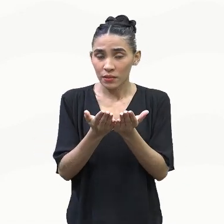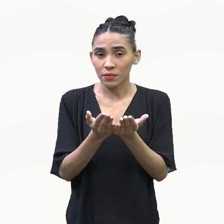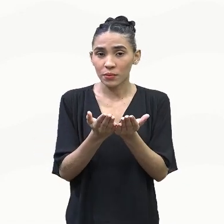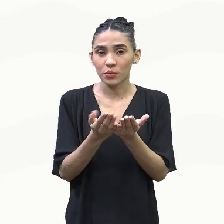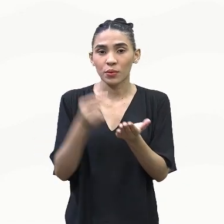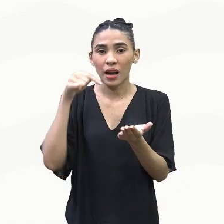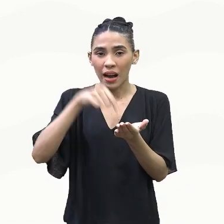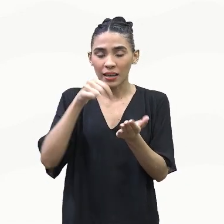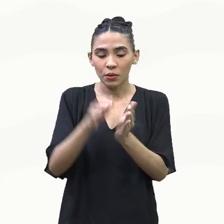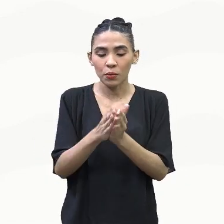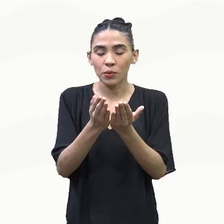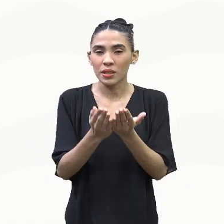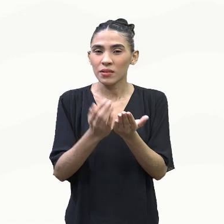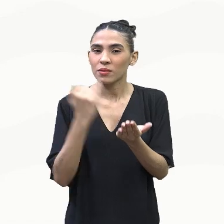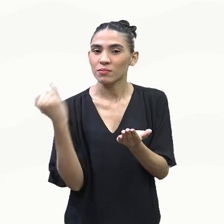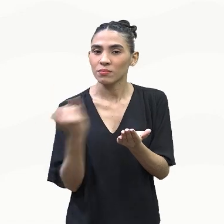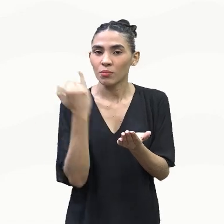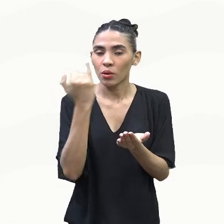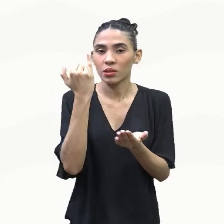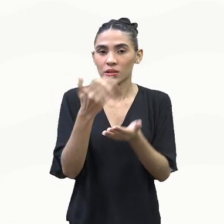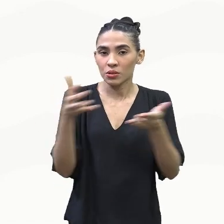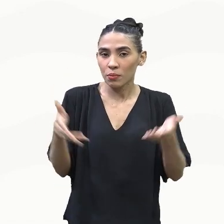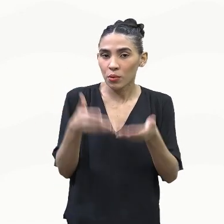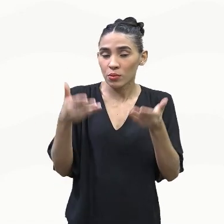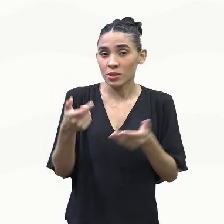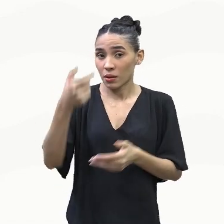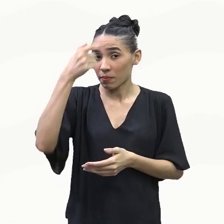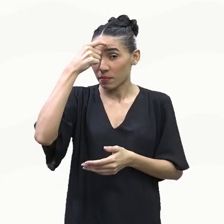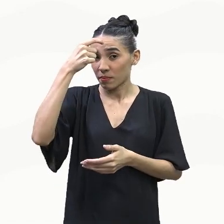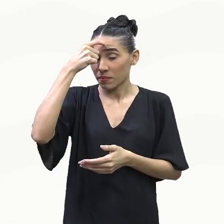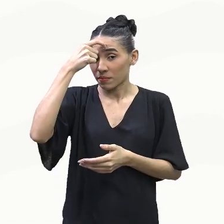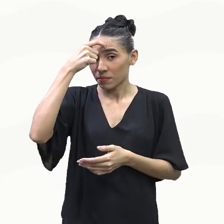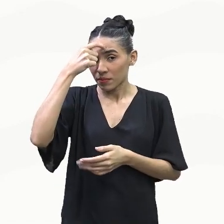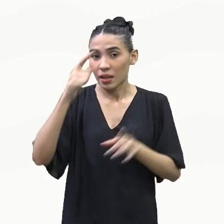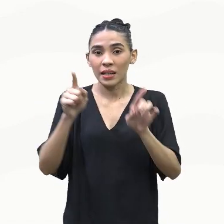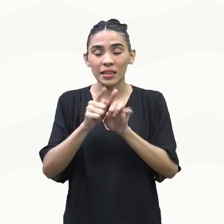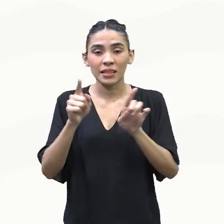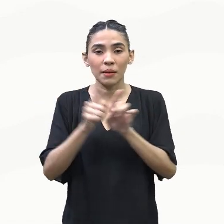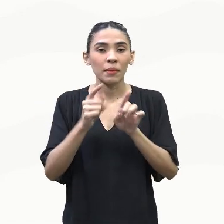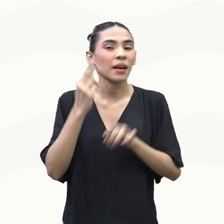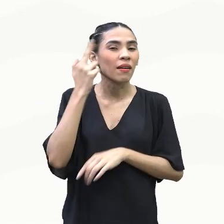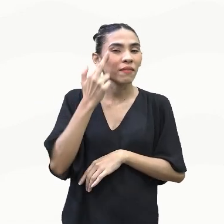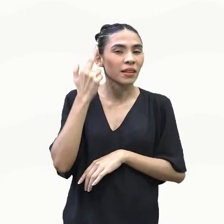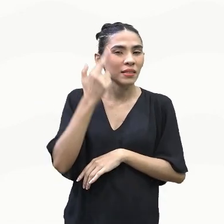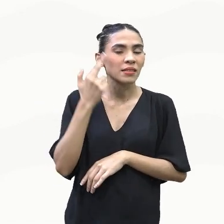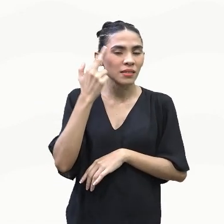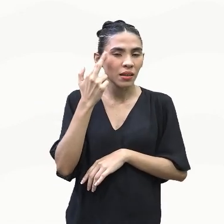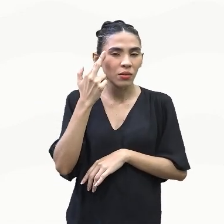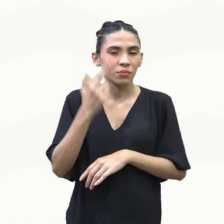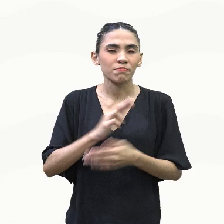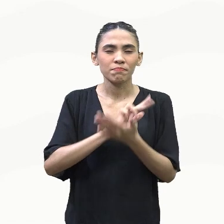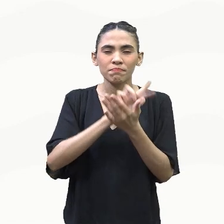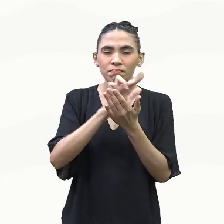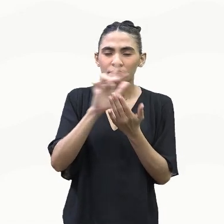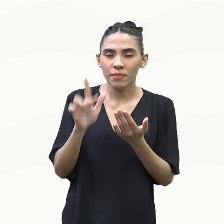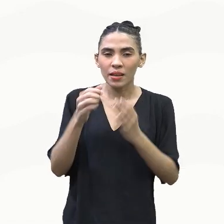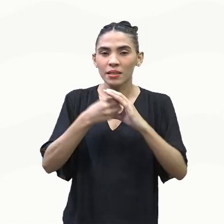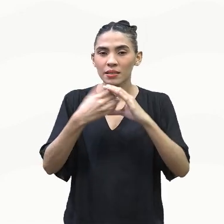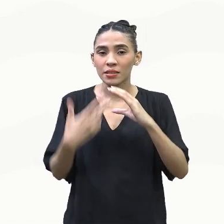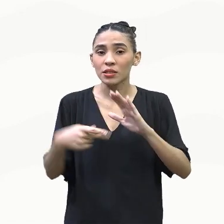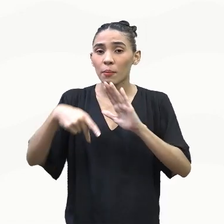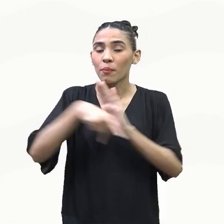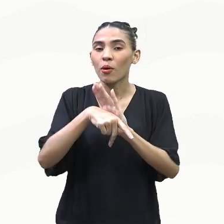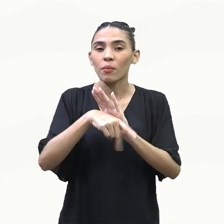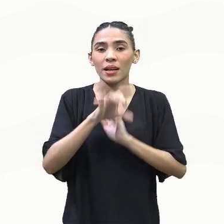o pensamento, a produção intelectual e a produção do pensar, de maneira bem vasta, de cada um de